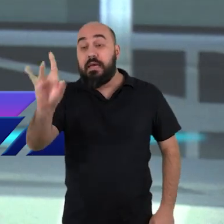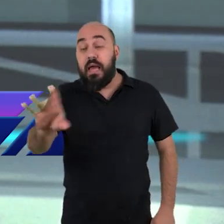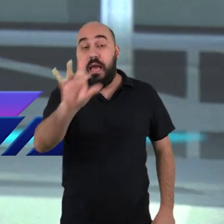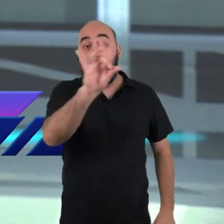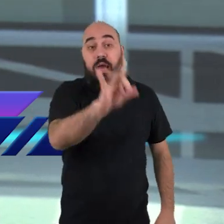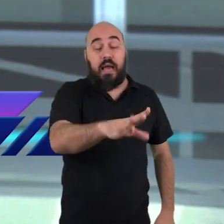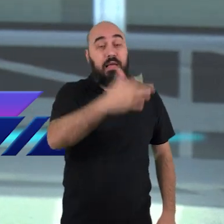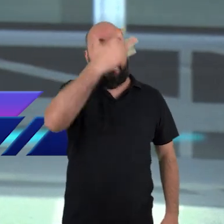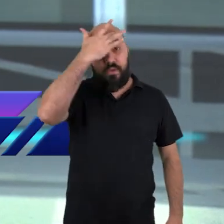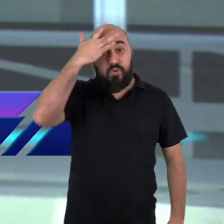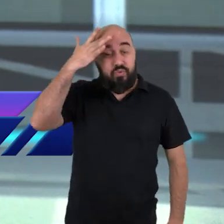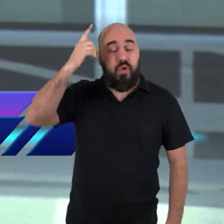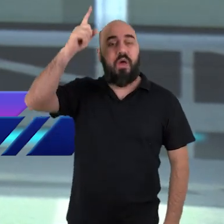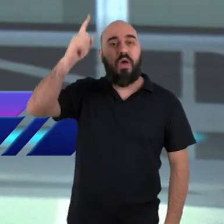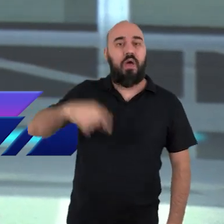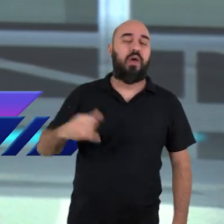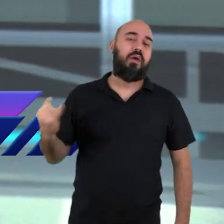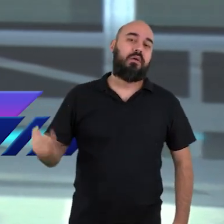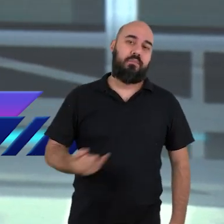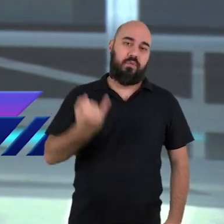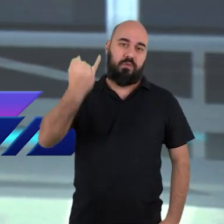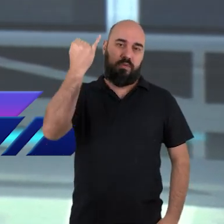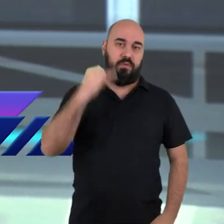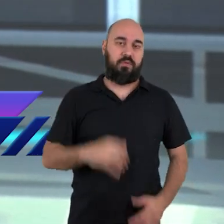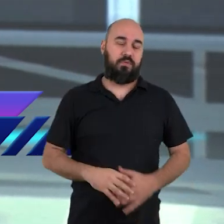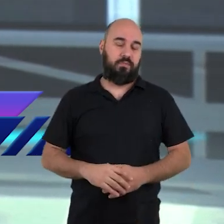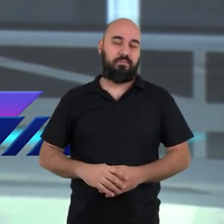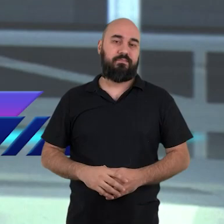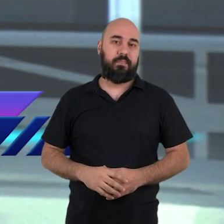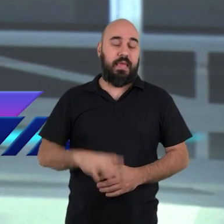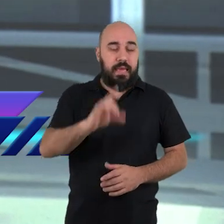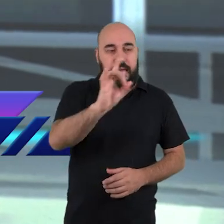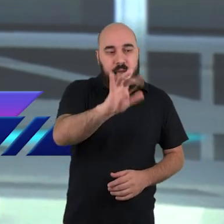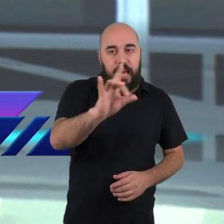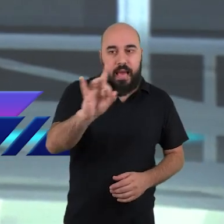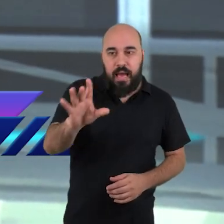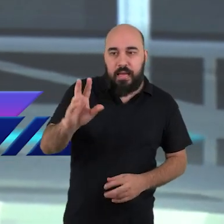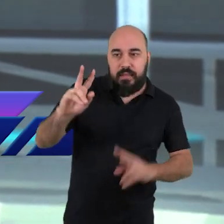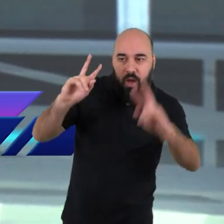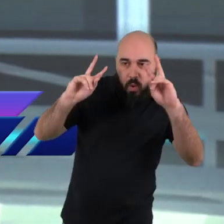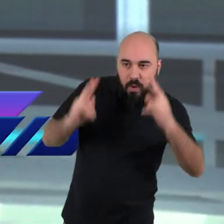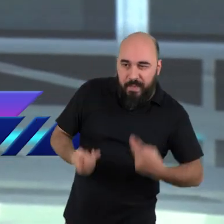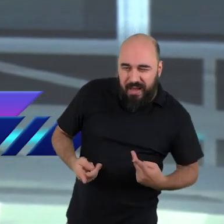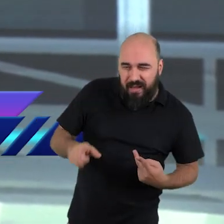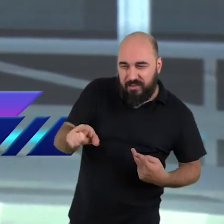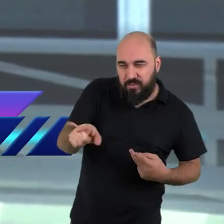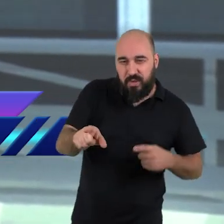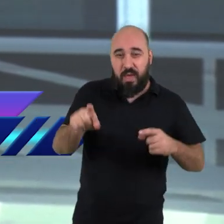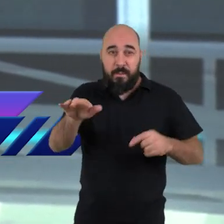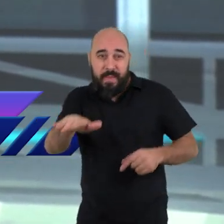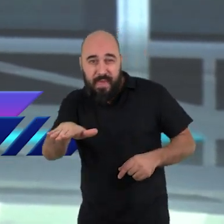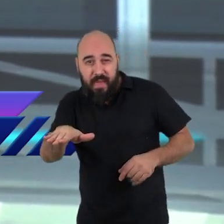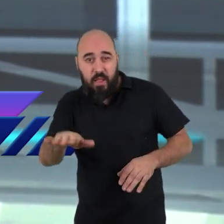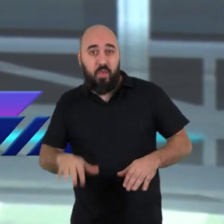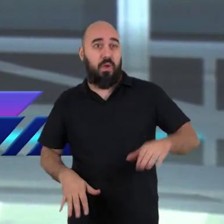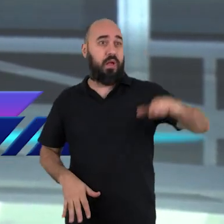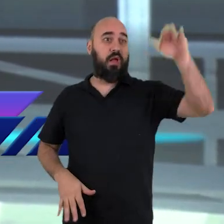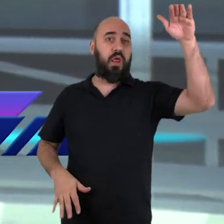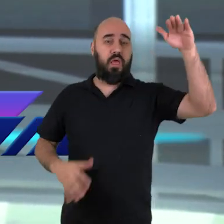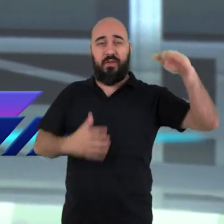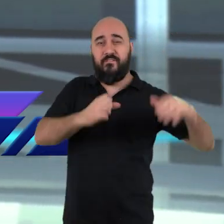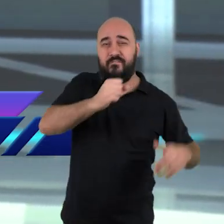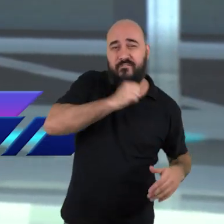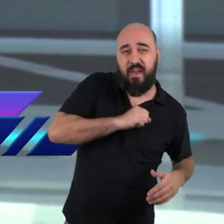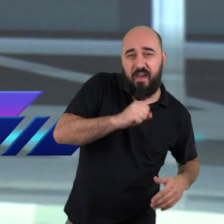cada pessoa é importante. Cada ser humano importa. E se estamos indo para a